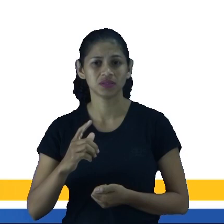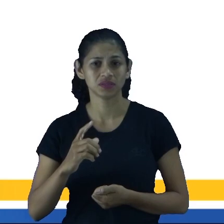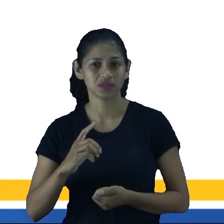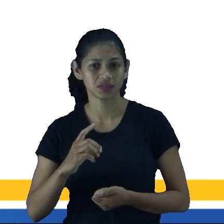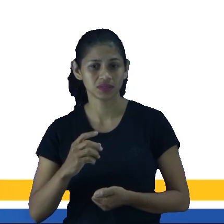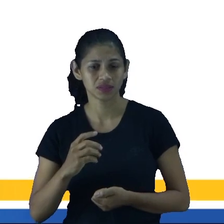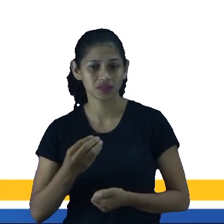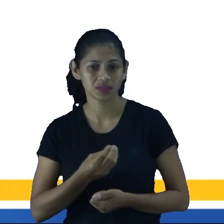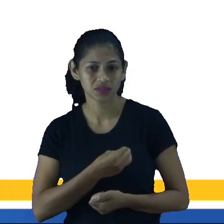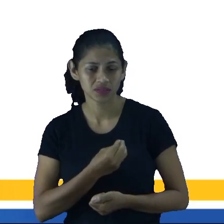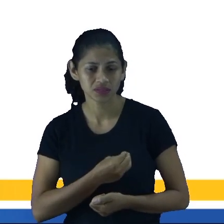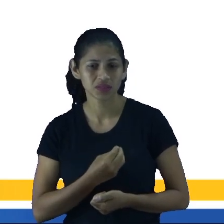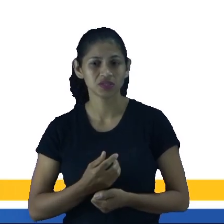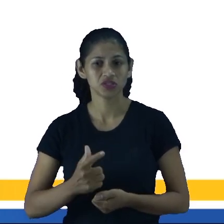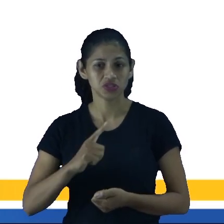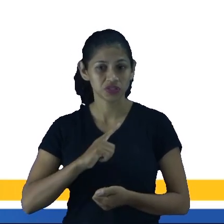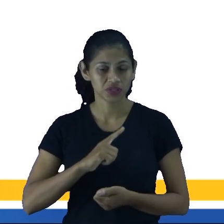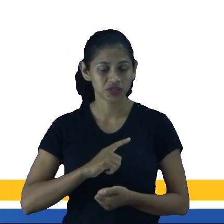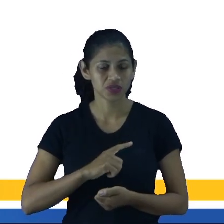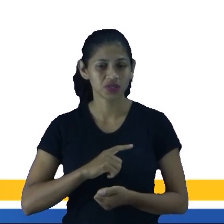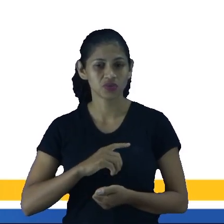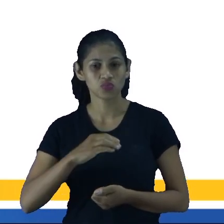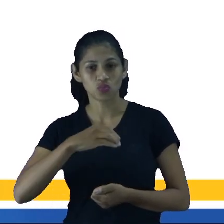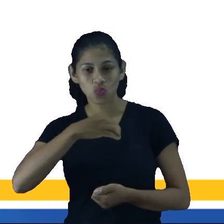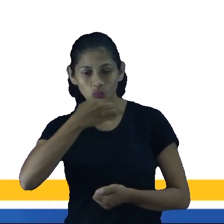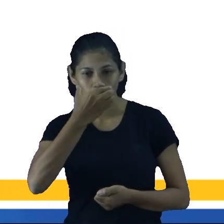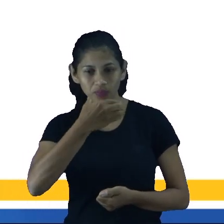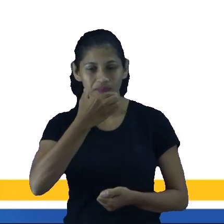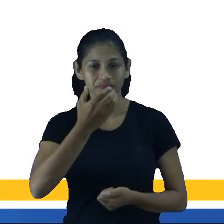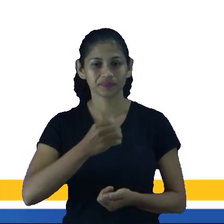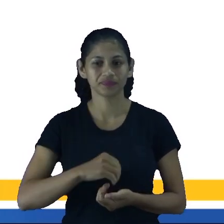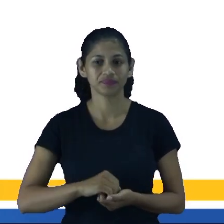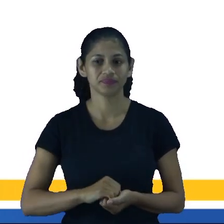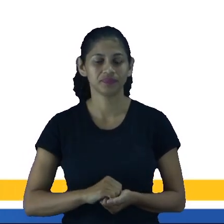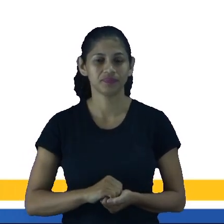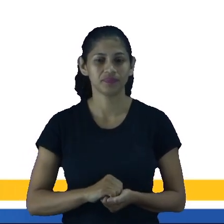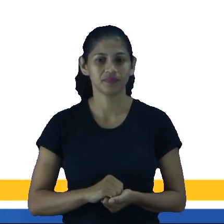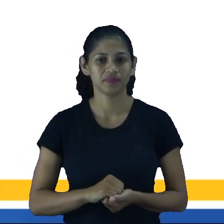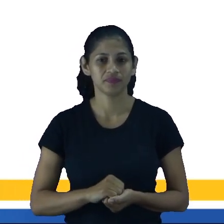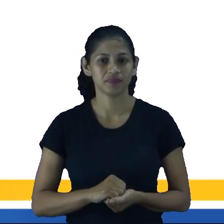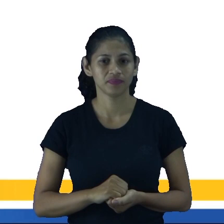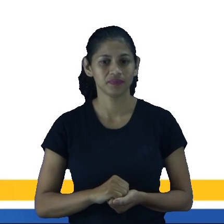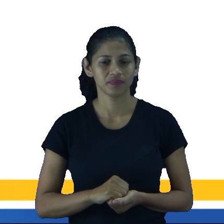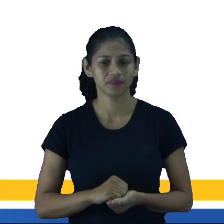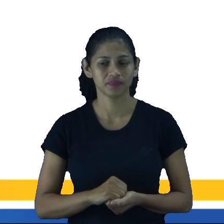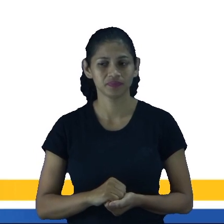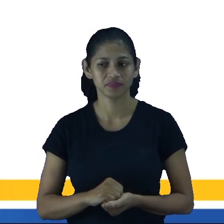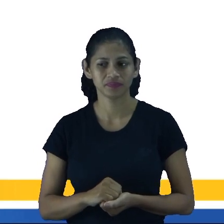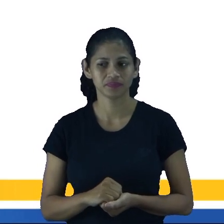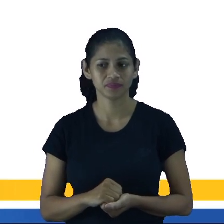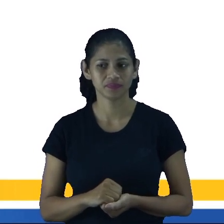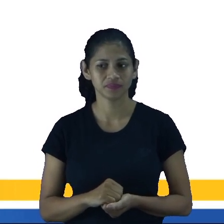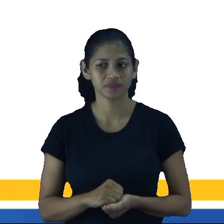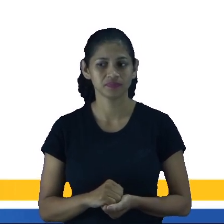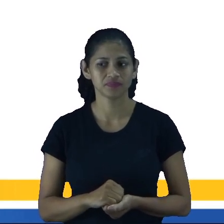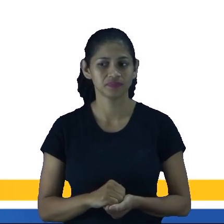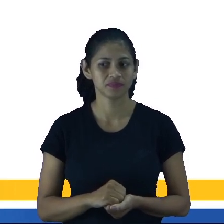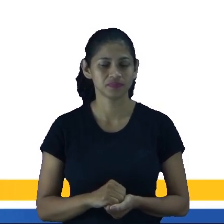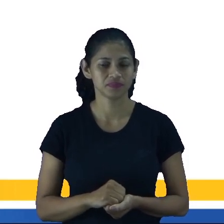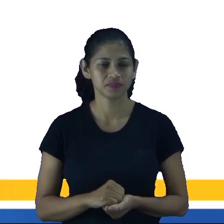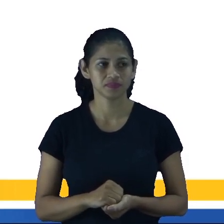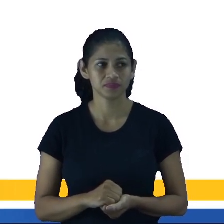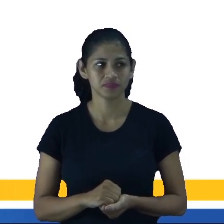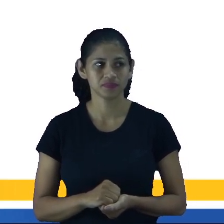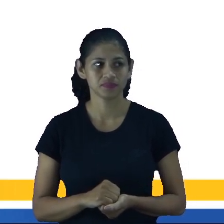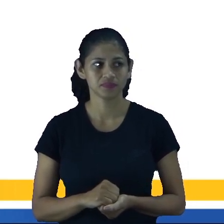Aí, eu uso no lugar, ou seja, um lugar aqui, aí, né? Então, ali ele restaurante, ali,